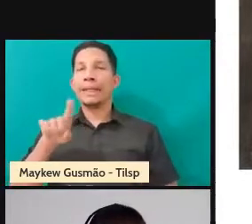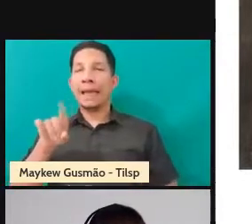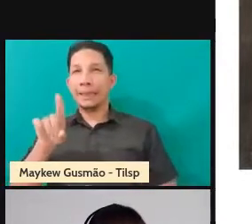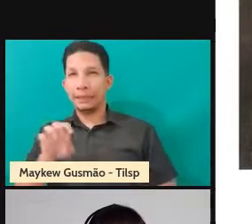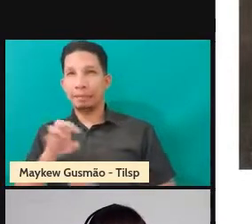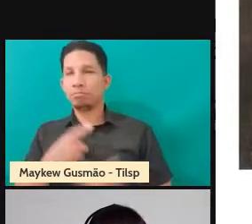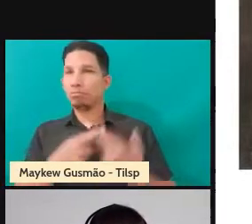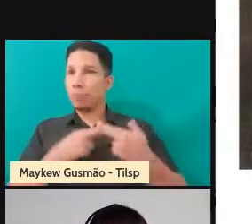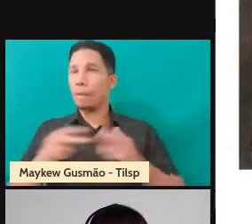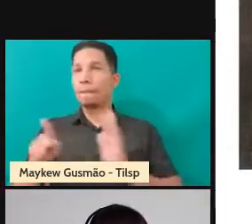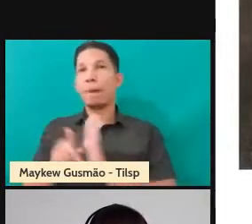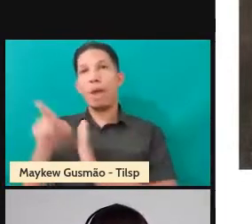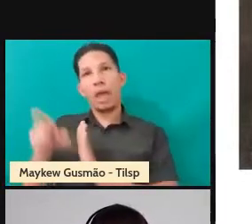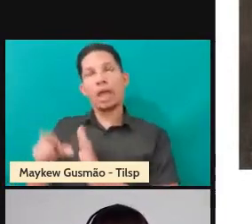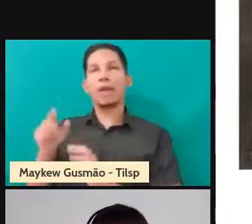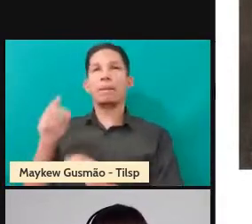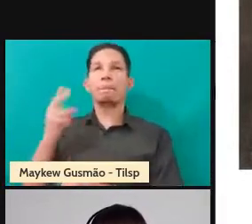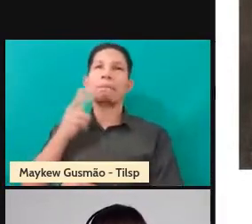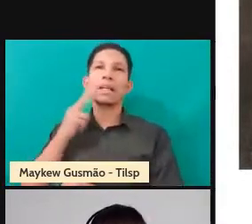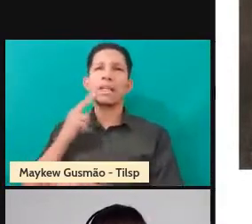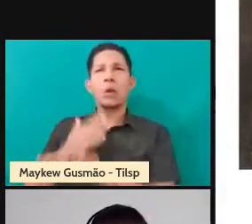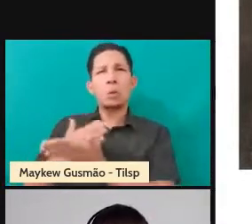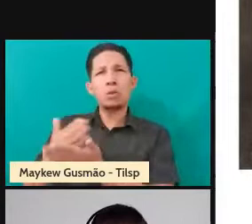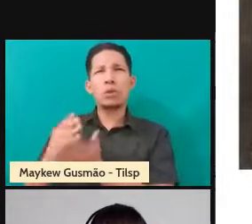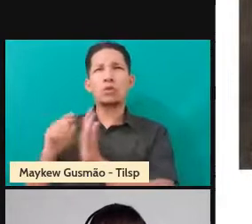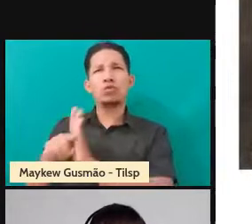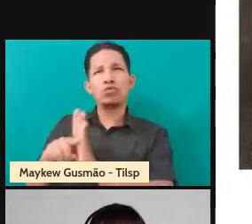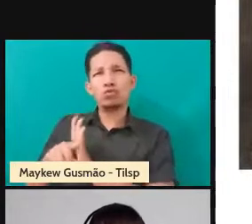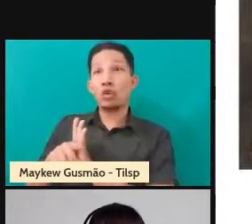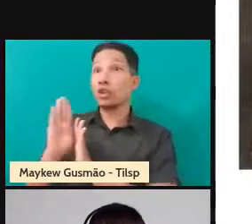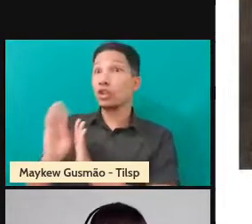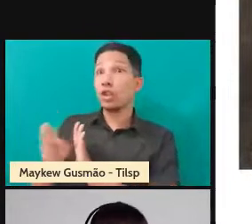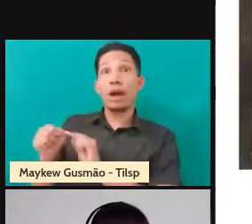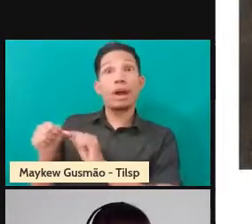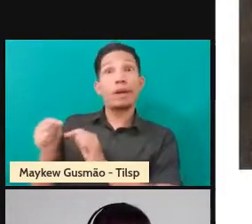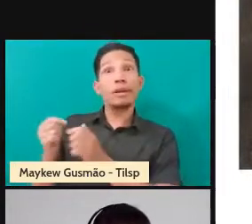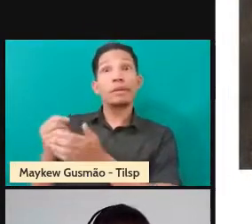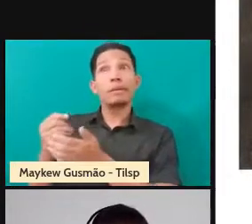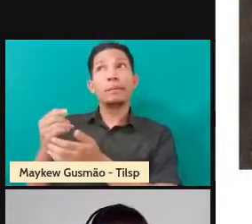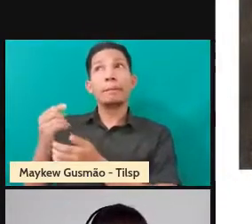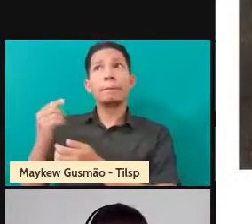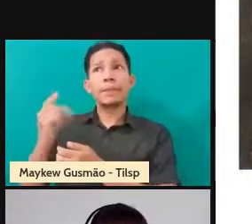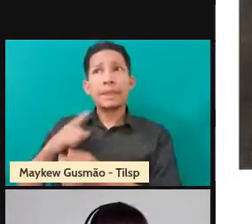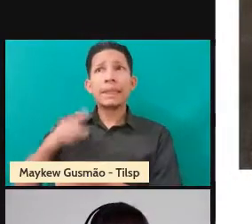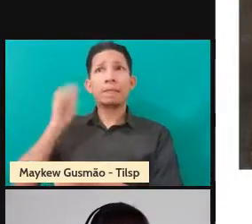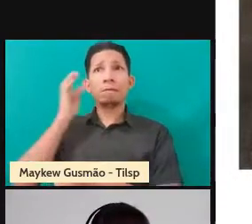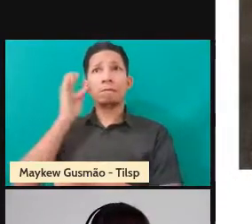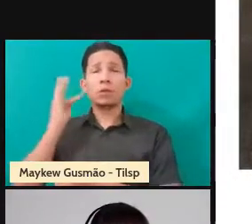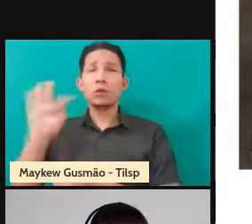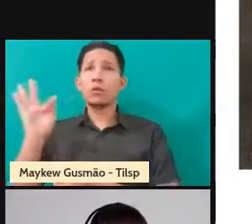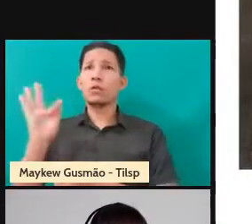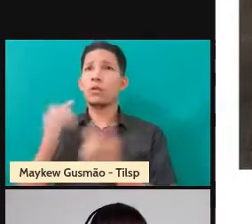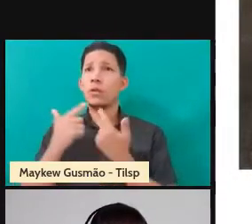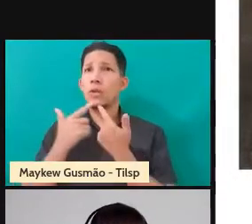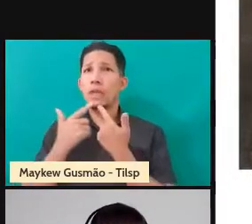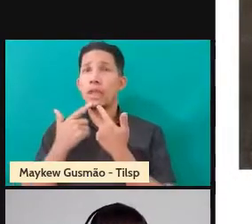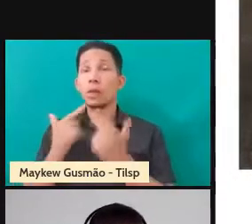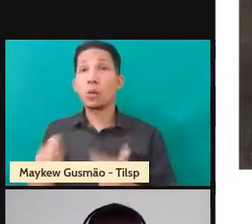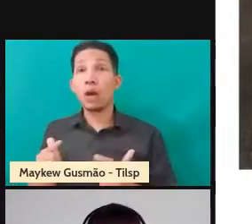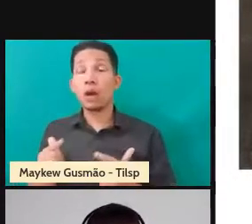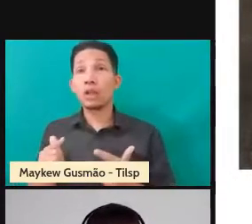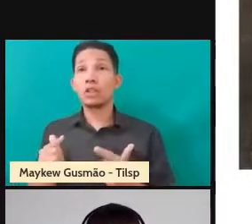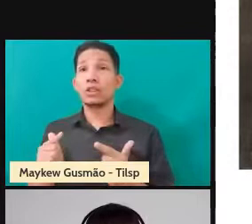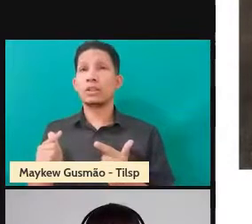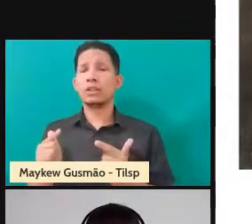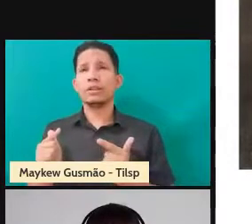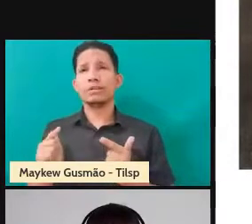inícios, do início dos estudos de Bakhtin, Bakhtin já engendrava uma filosofia da linguagem,